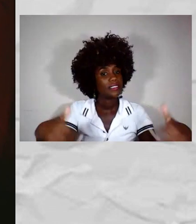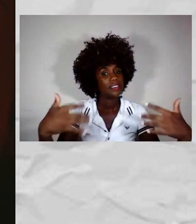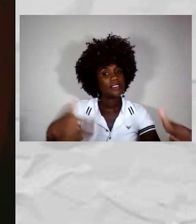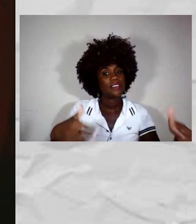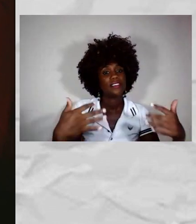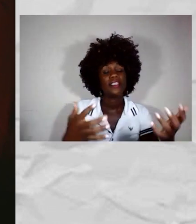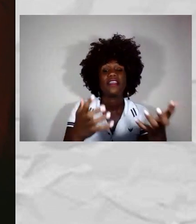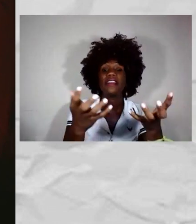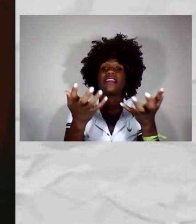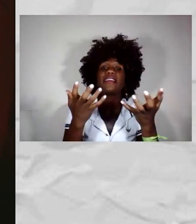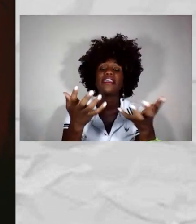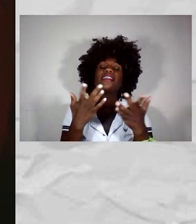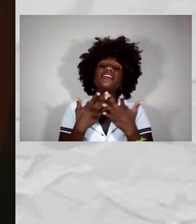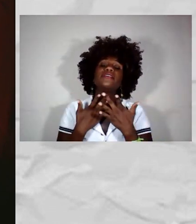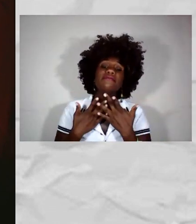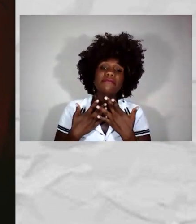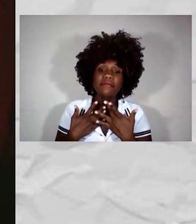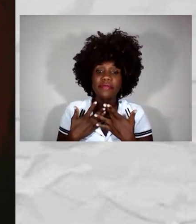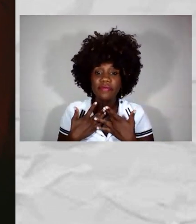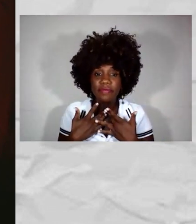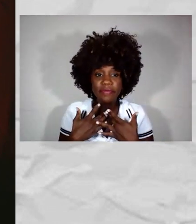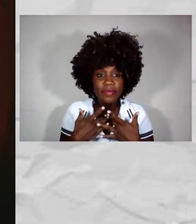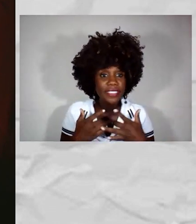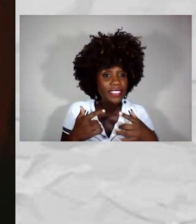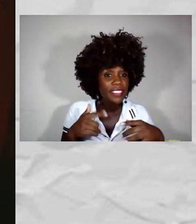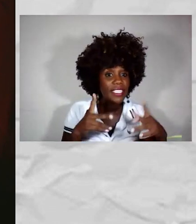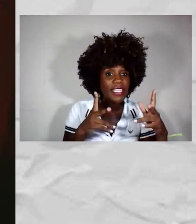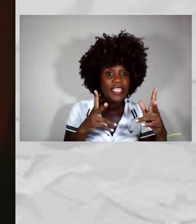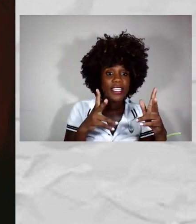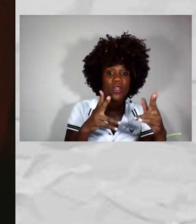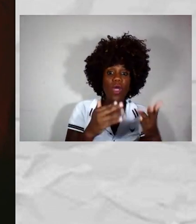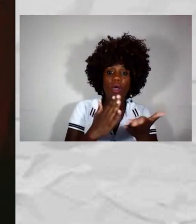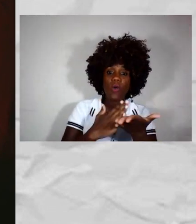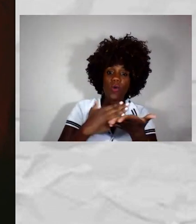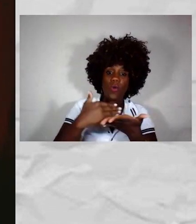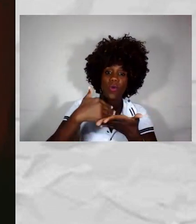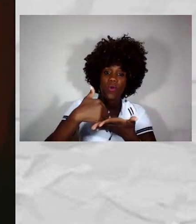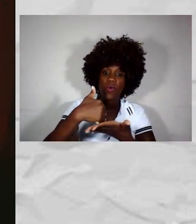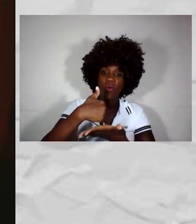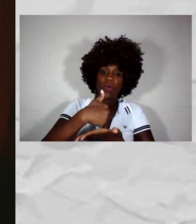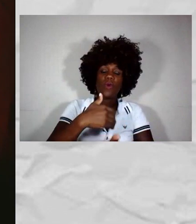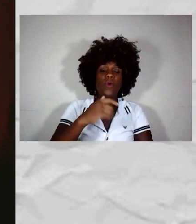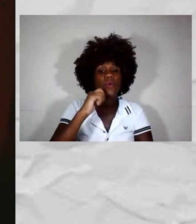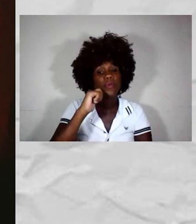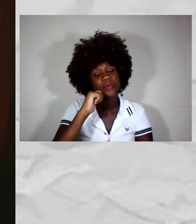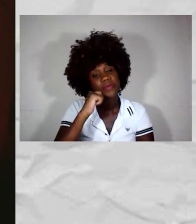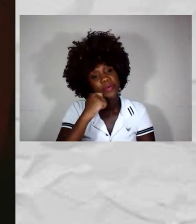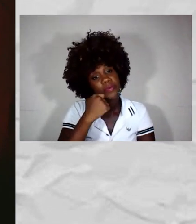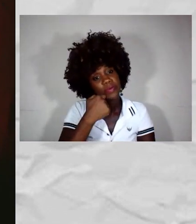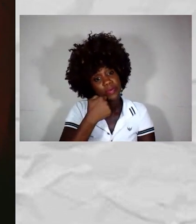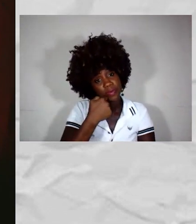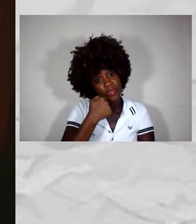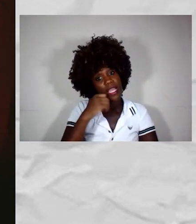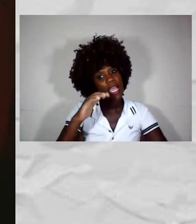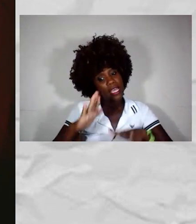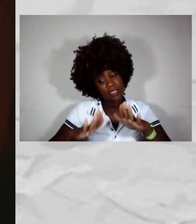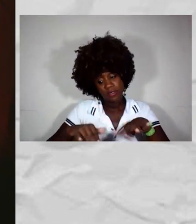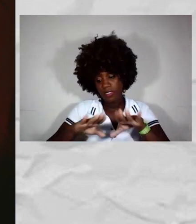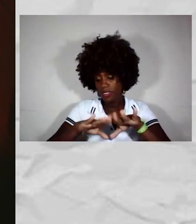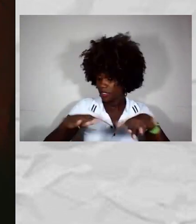Querer é sempre um desejo feito fatia de pão. Às vezes se bota à